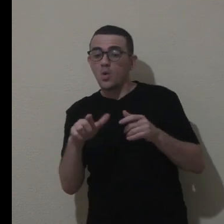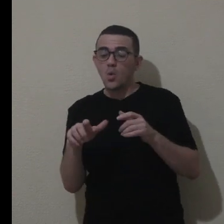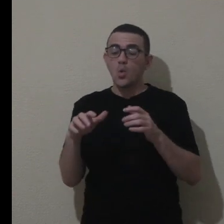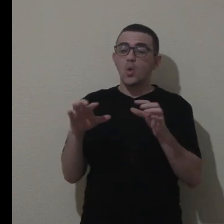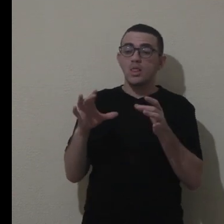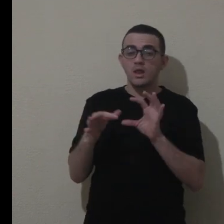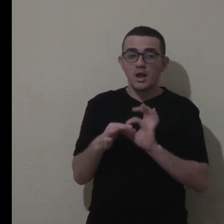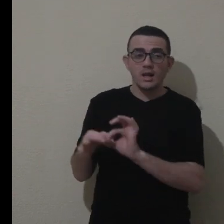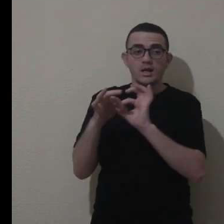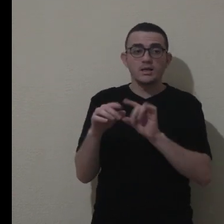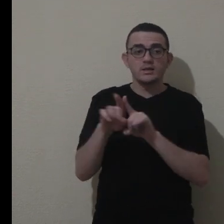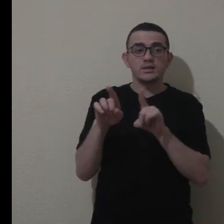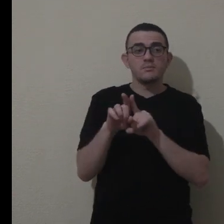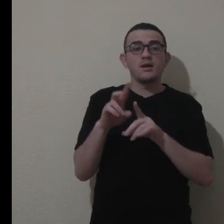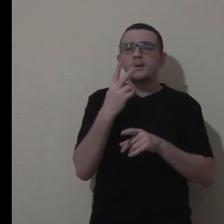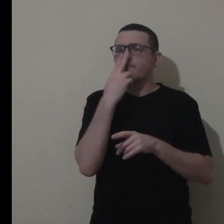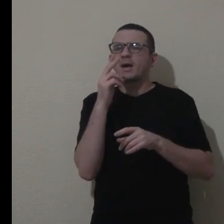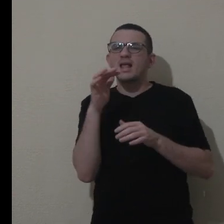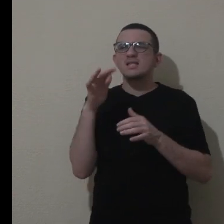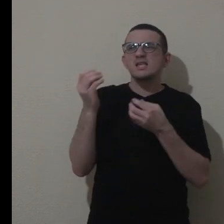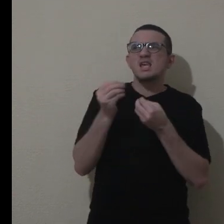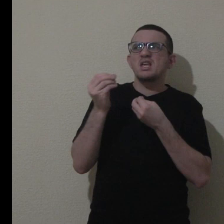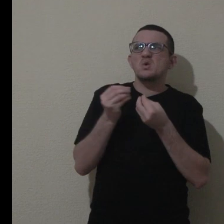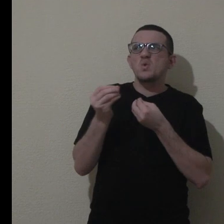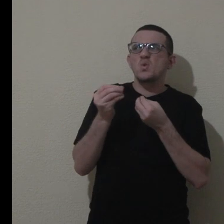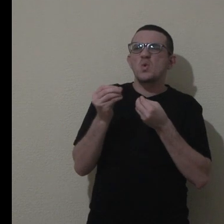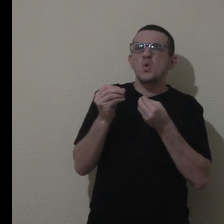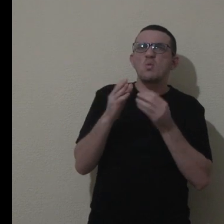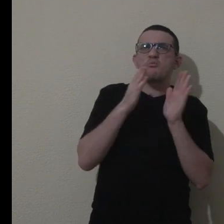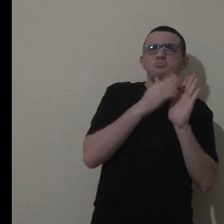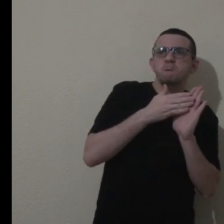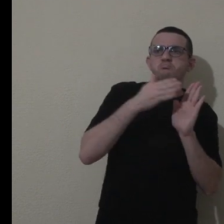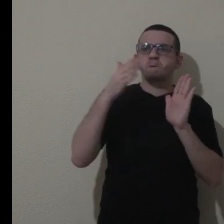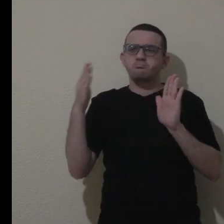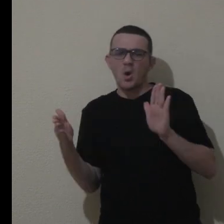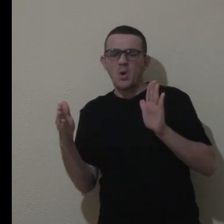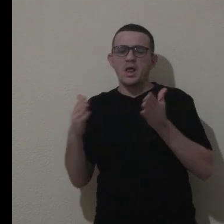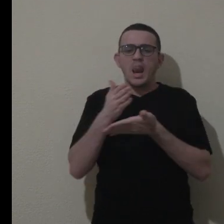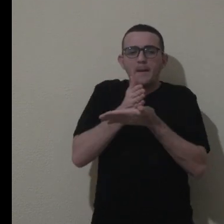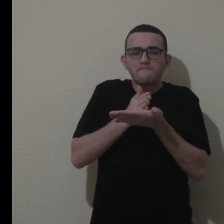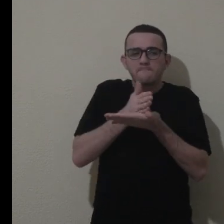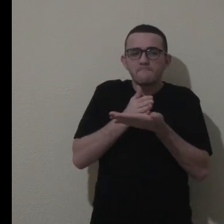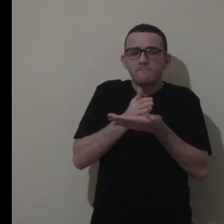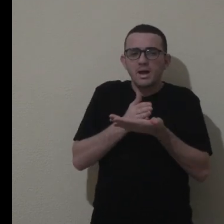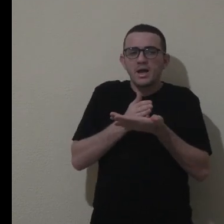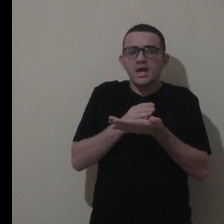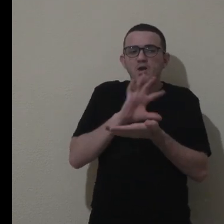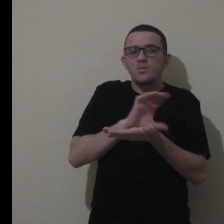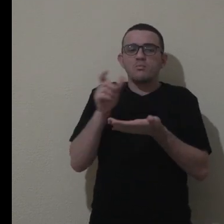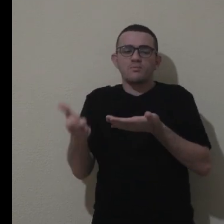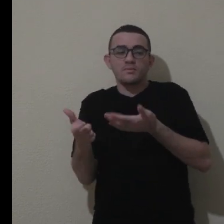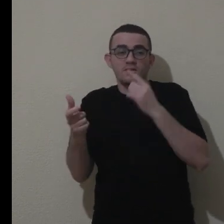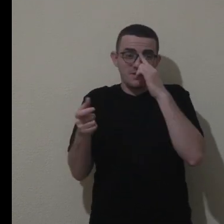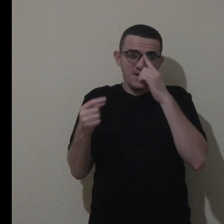que parece que ela transita, ela é meio que uma transição entre essa rede de default